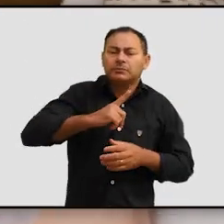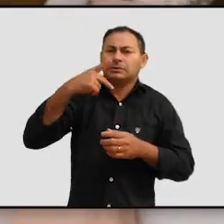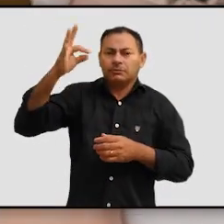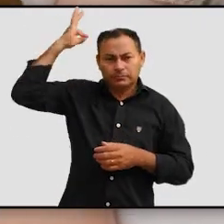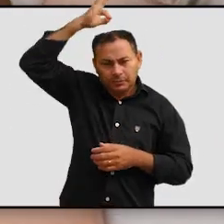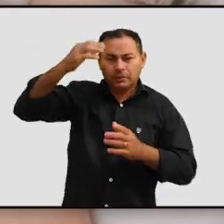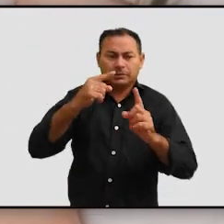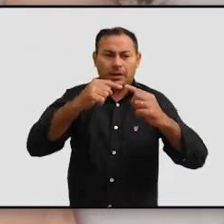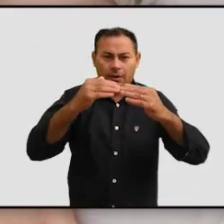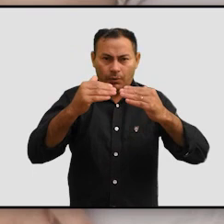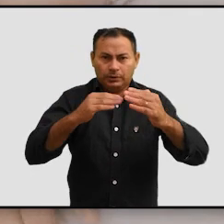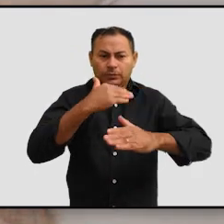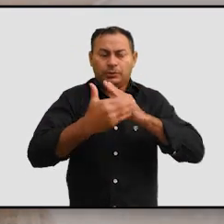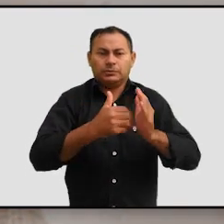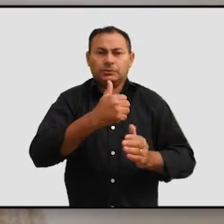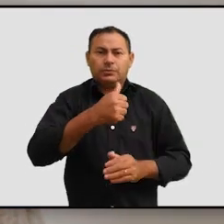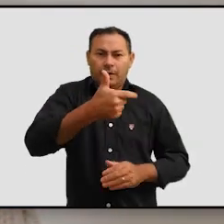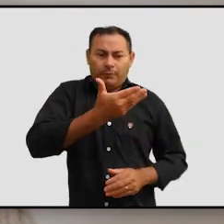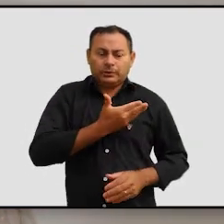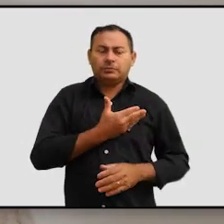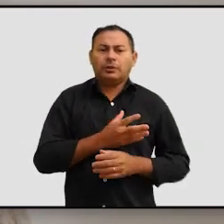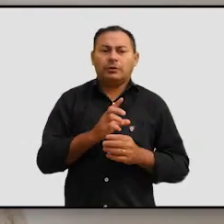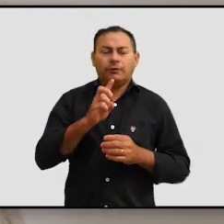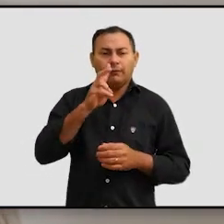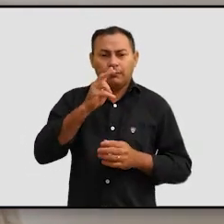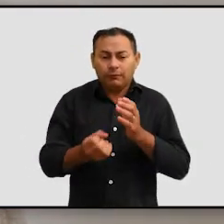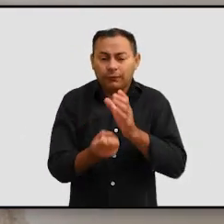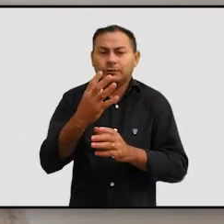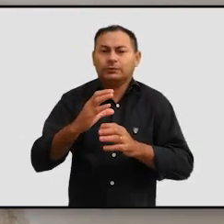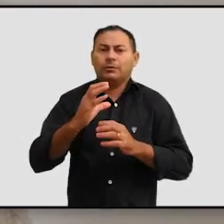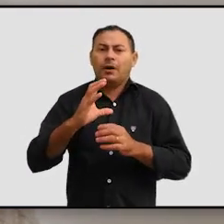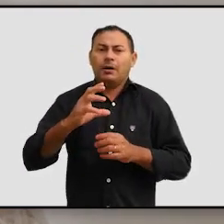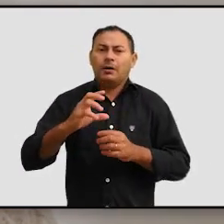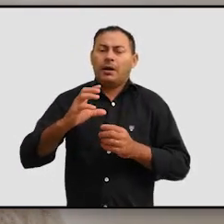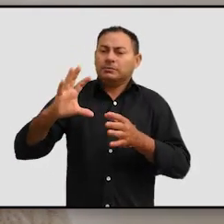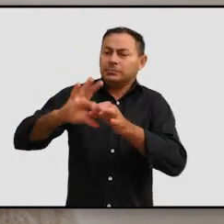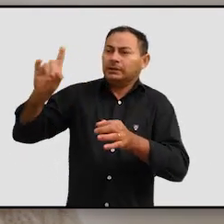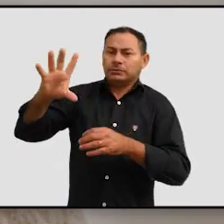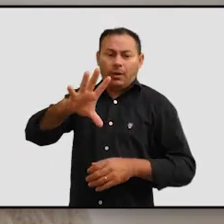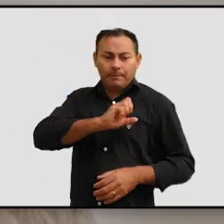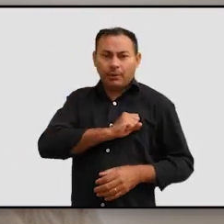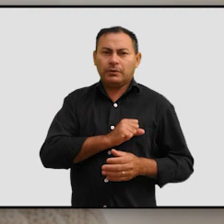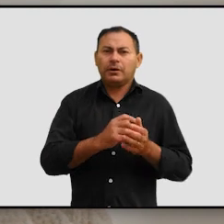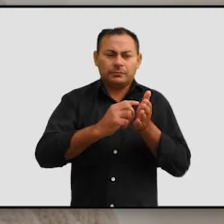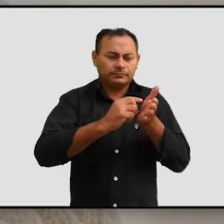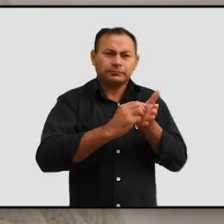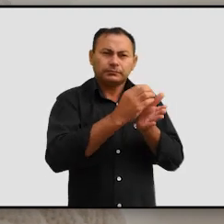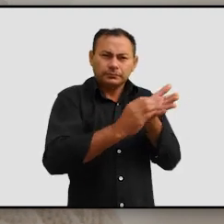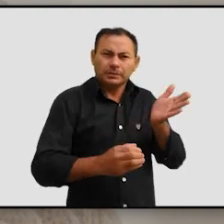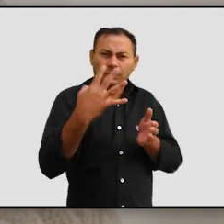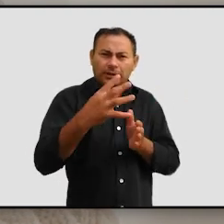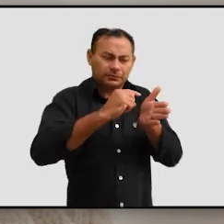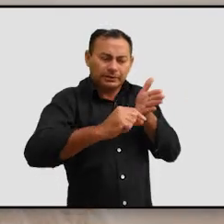De acordo com todos os apóstolos, o fruto do Espírito é o amor. Ouça com atenção o versículo 16 de 1